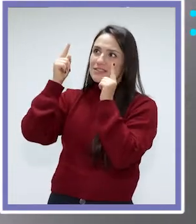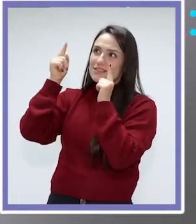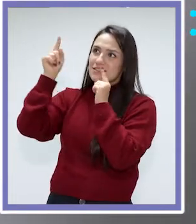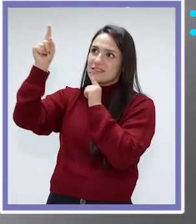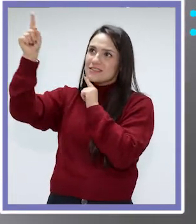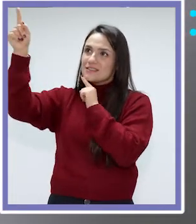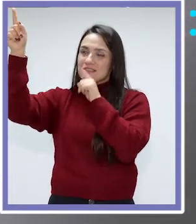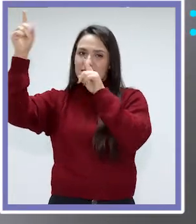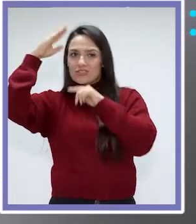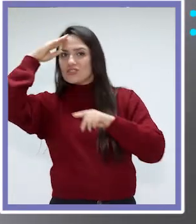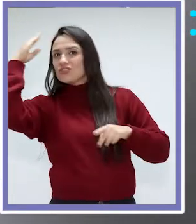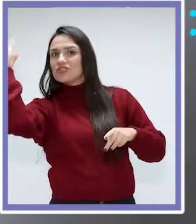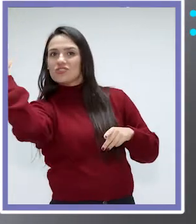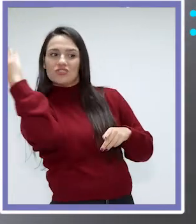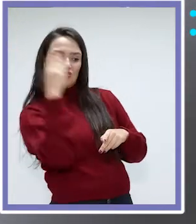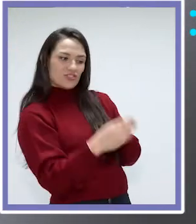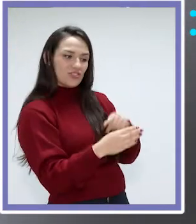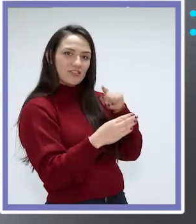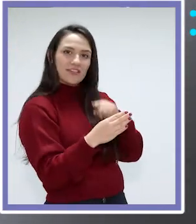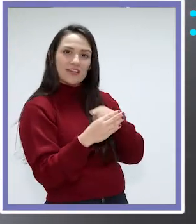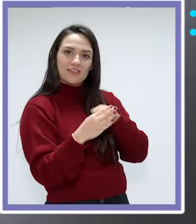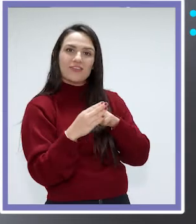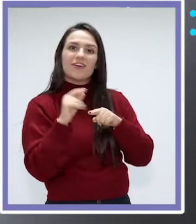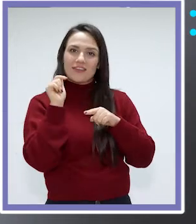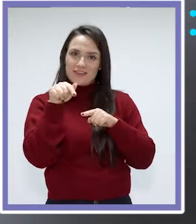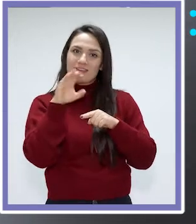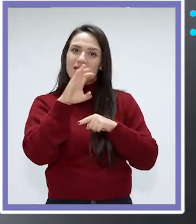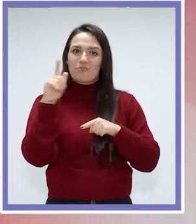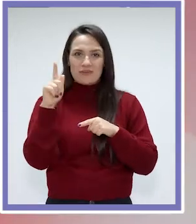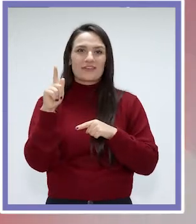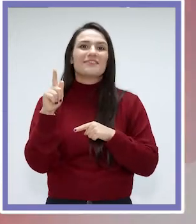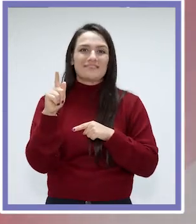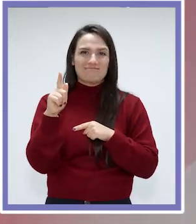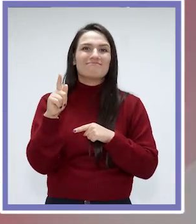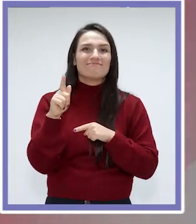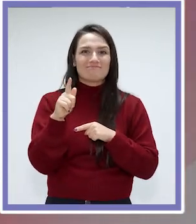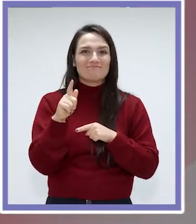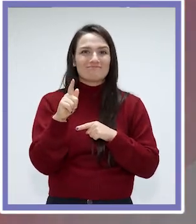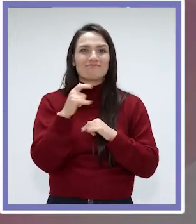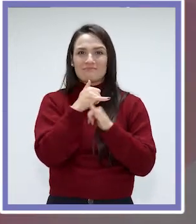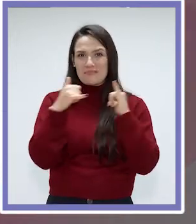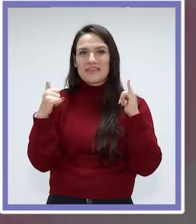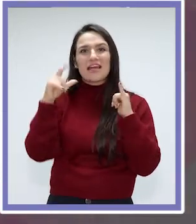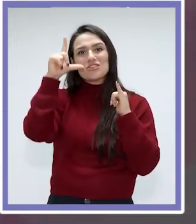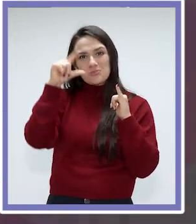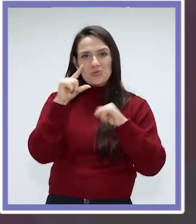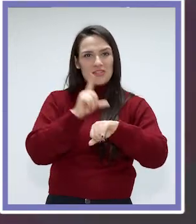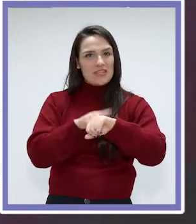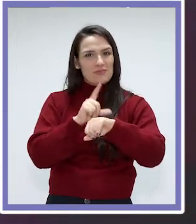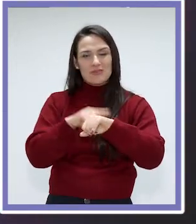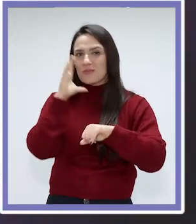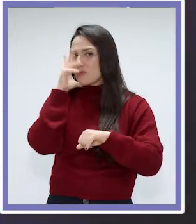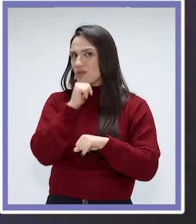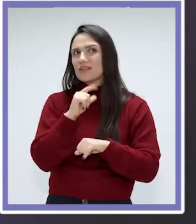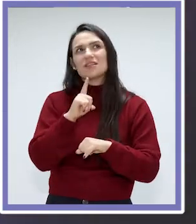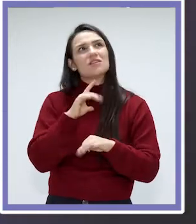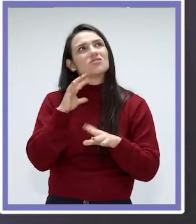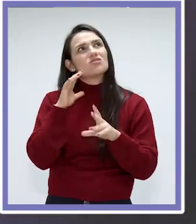Chile, entrando nos portos dos brasileiros e chegando até Campo Grande, dá uma média